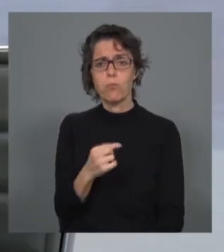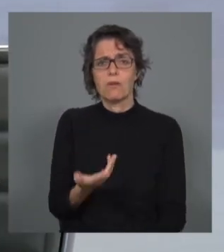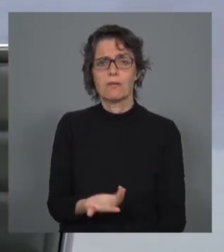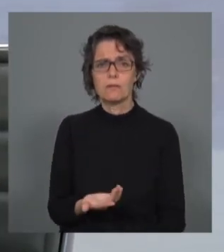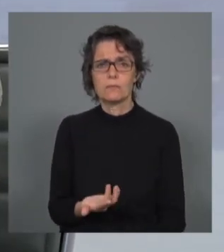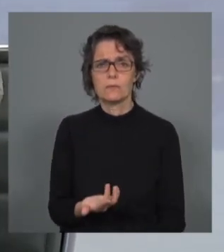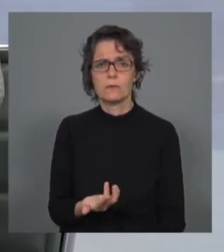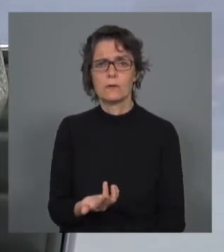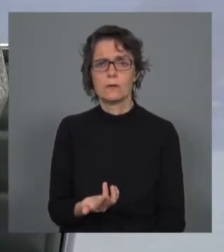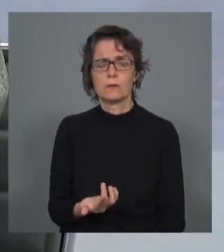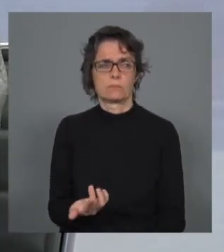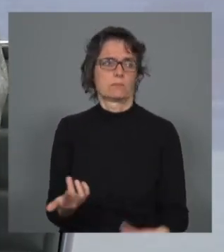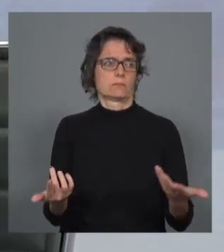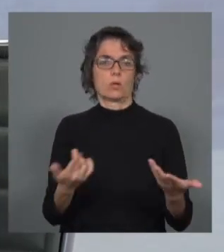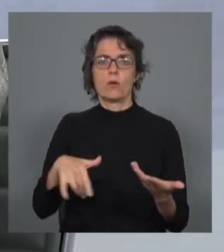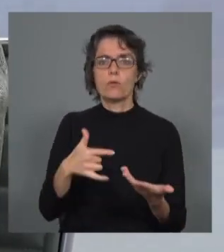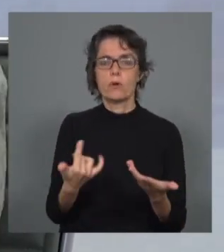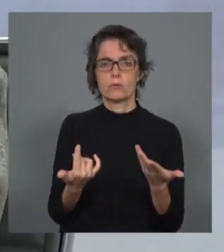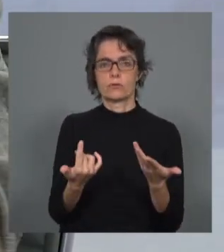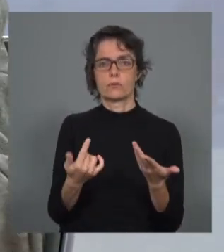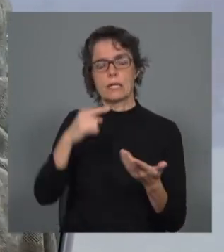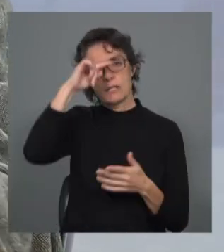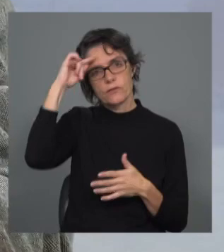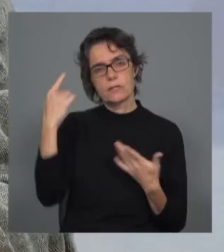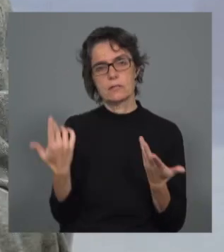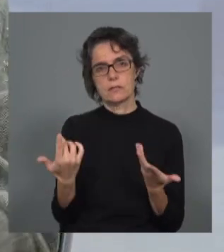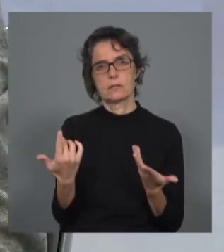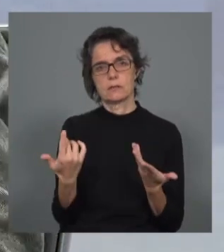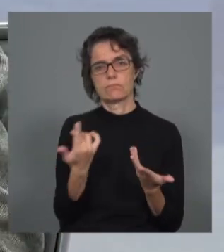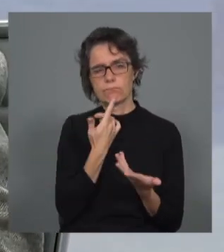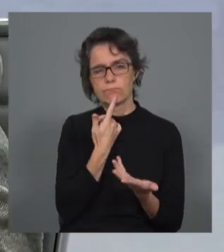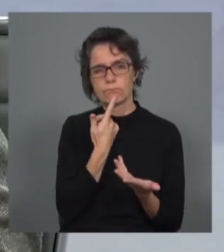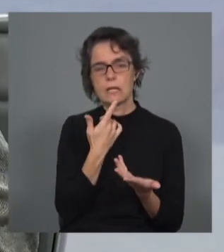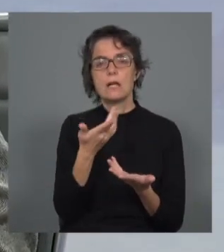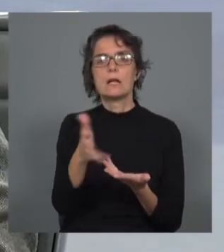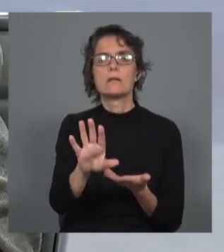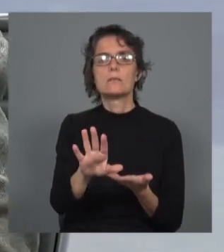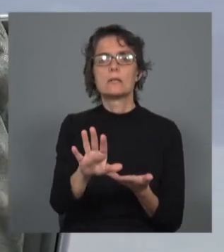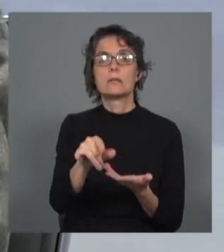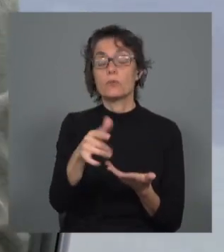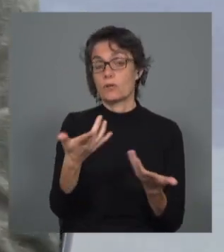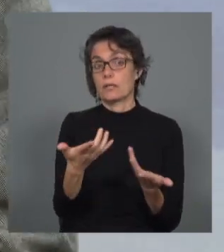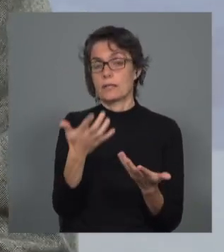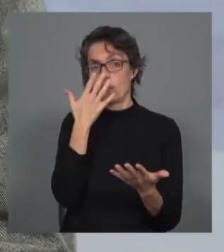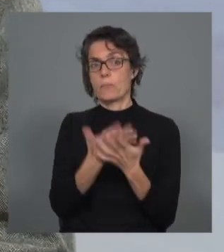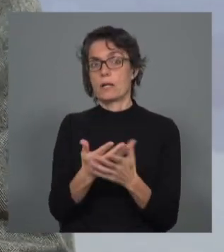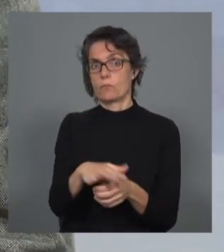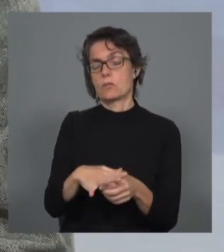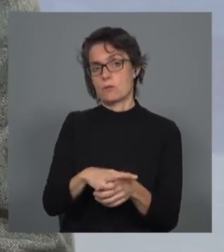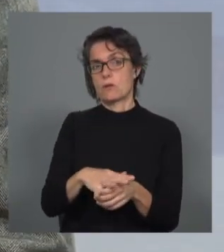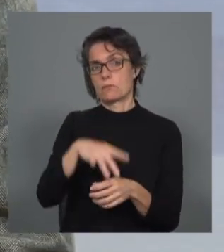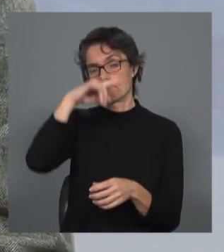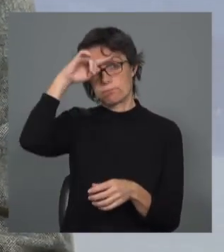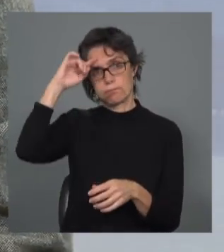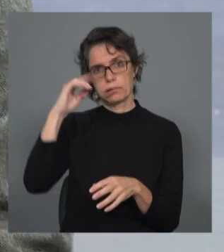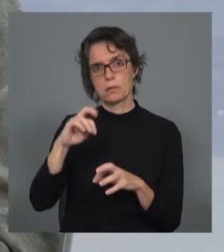é difícil discutir isto, mas este é um problema. Portanto, é o que eu lhe dizia, tempestade perfeita. Onde é que nós